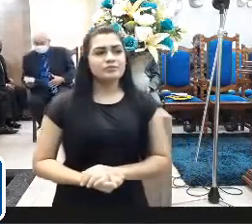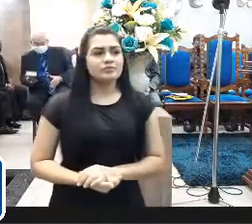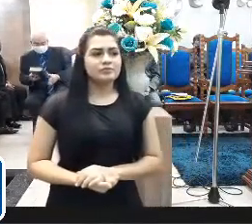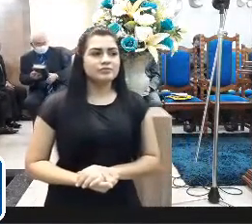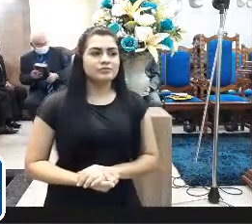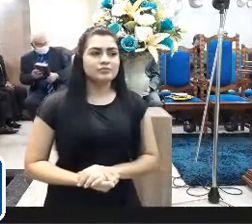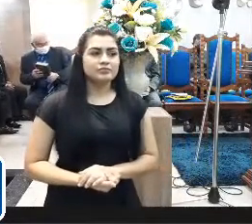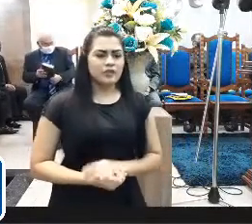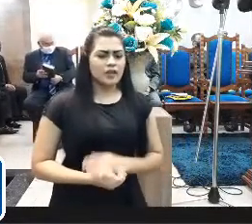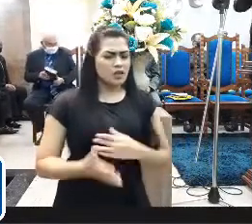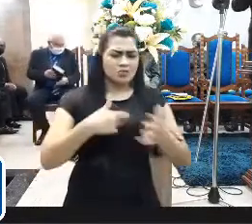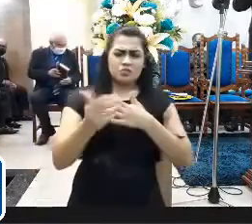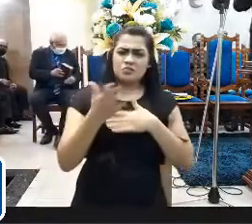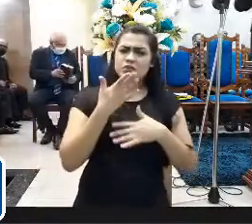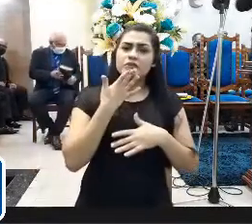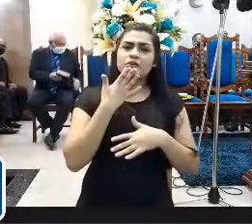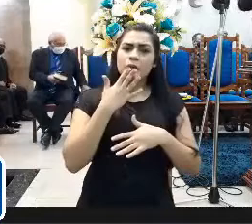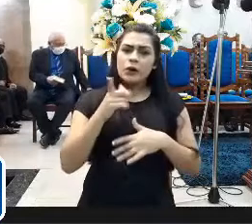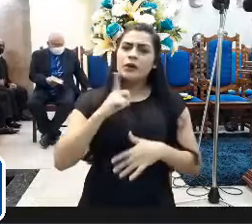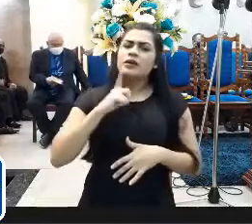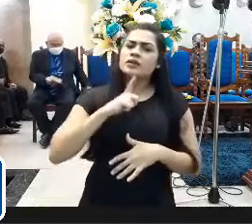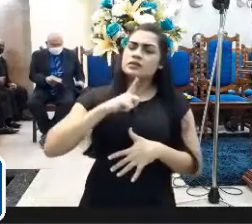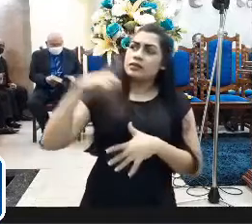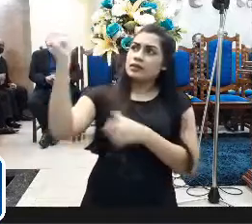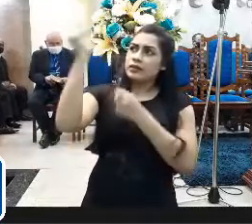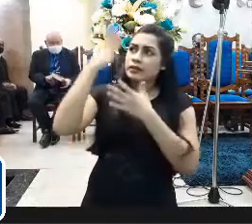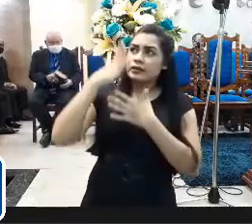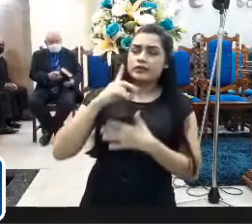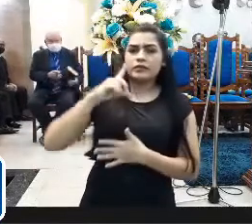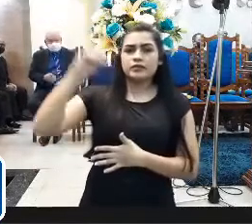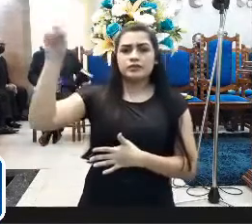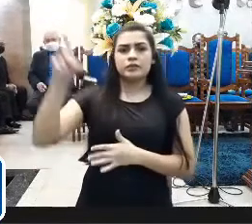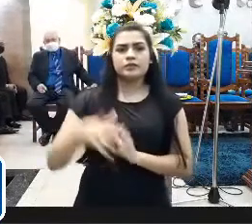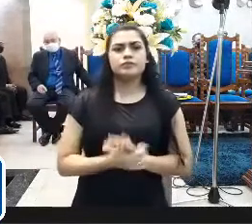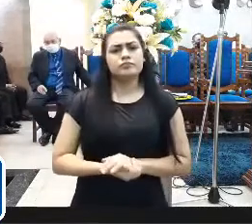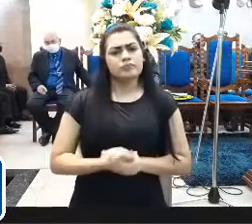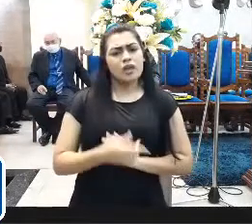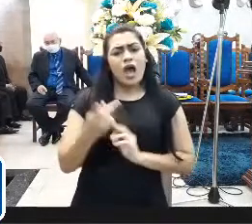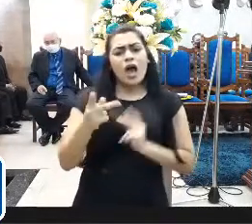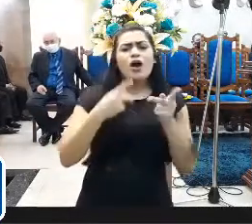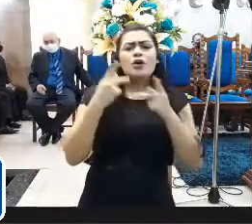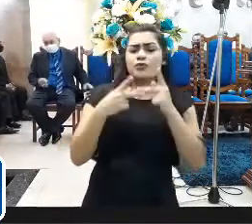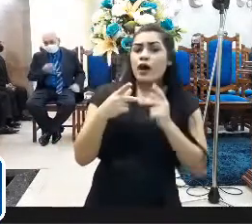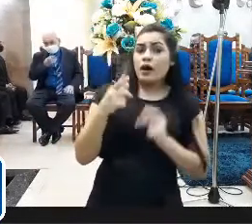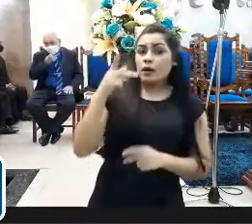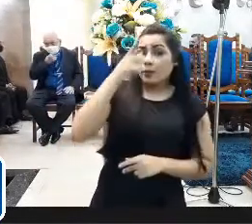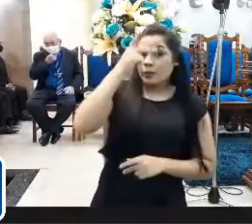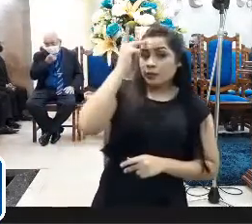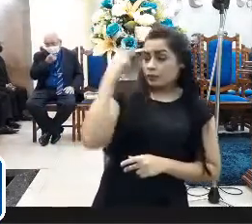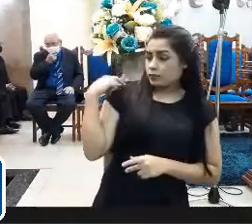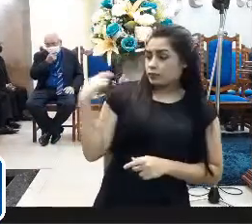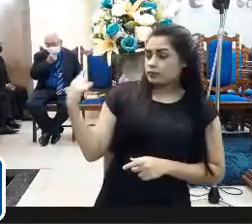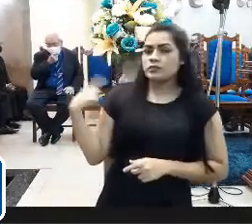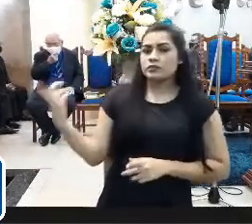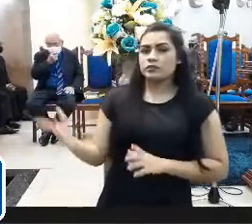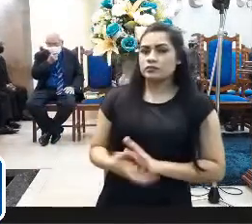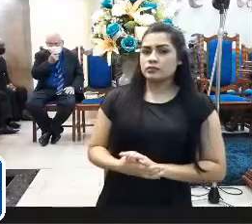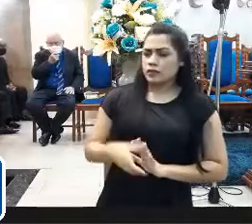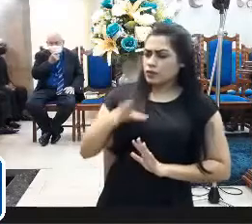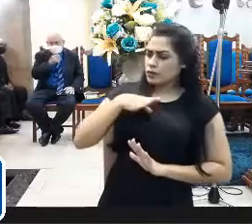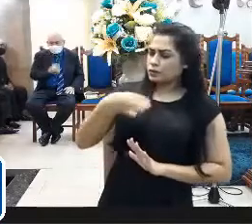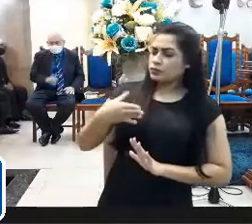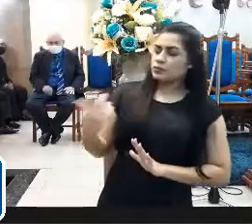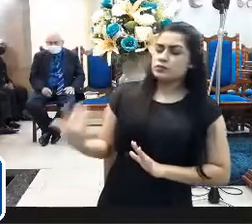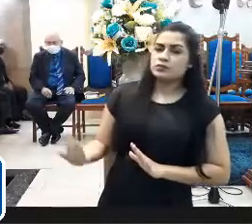Seja qual for a cor, tem graça de Deus para você. Diga aí para quem está perto de você, encoraje esse crente aí como o apóstolo Pedro, diga,